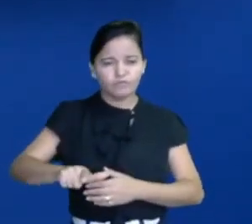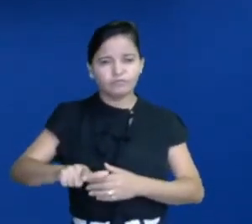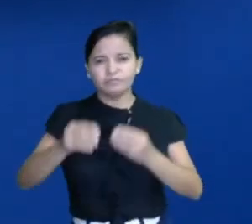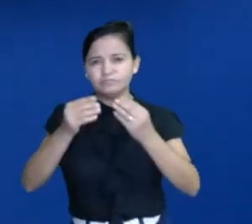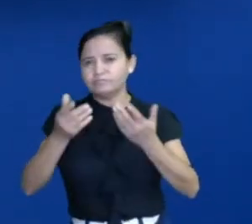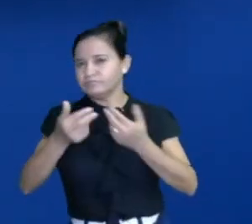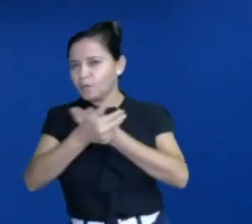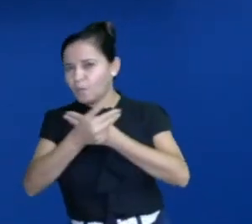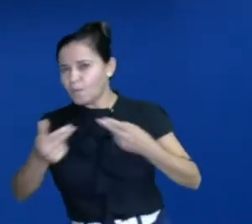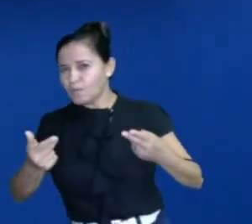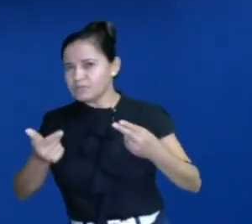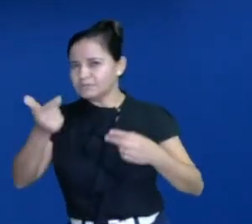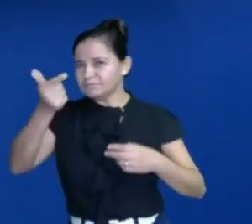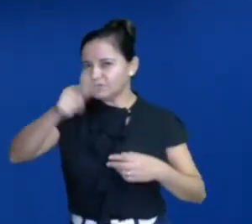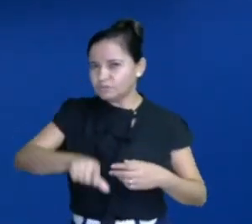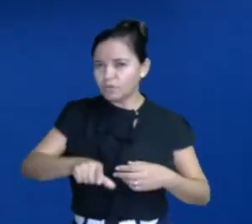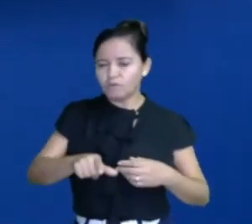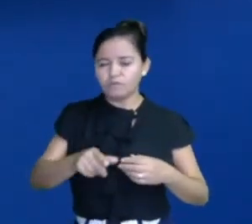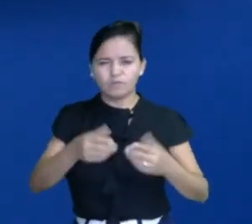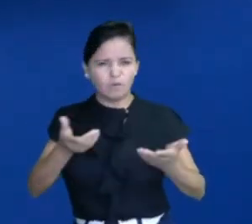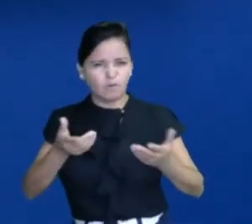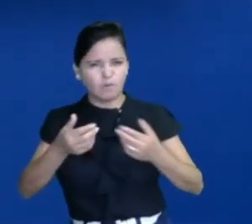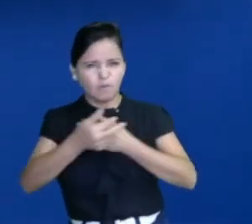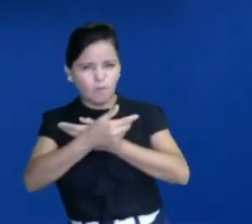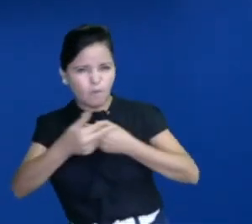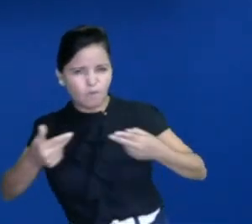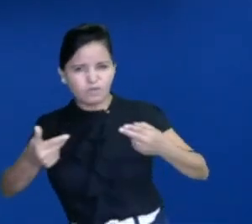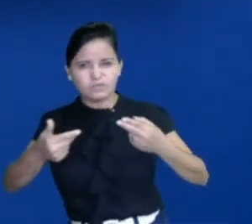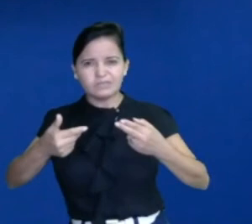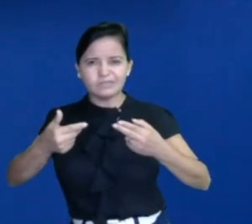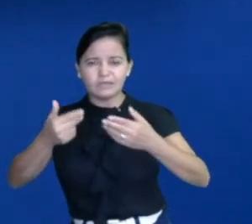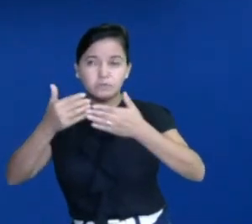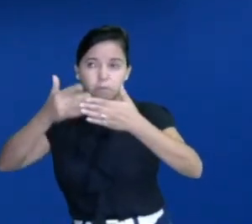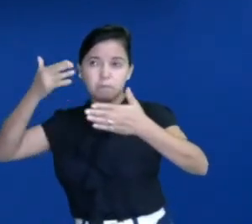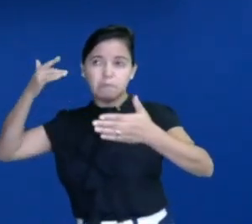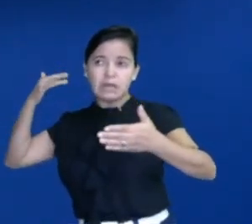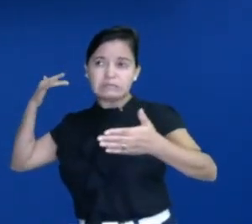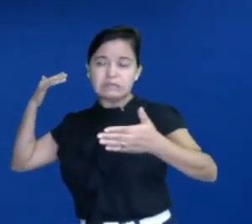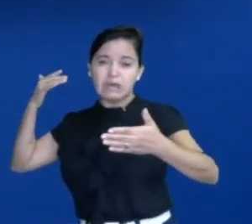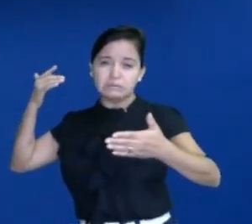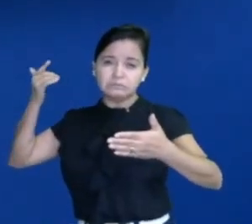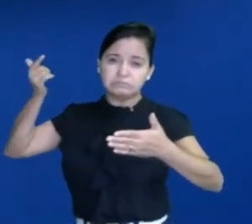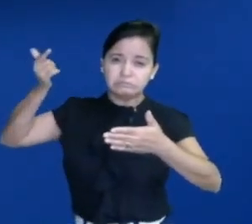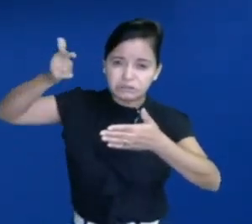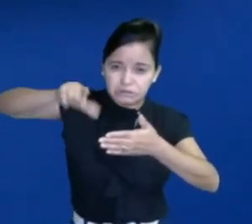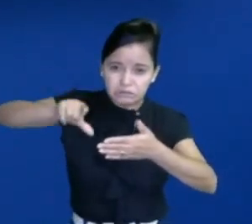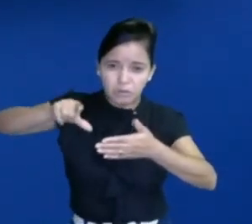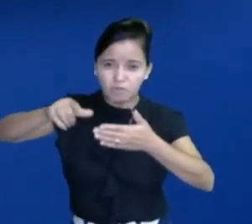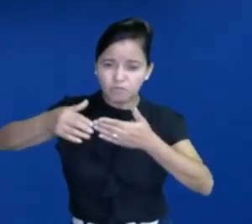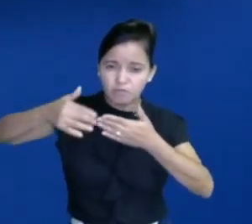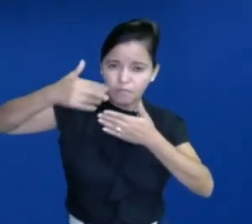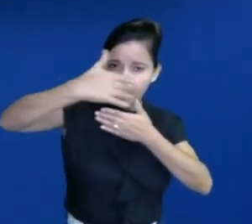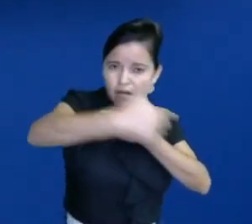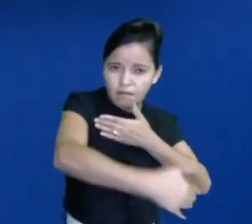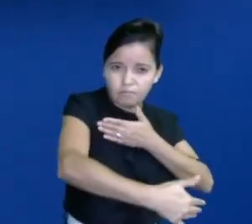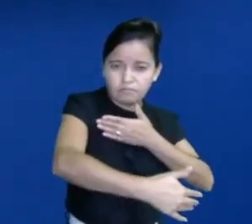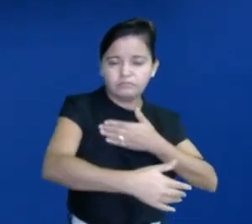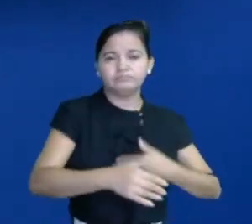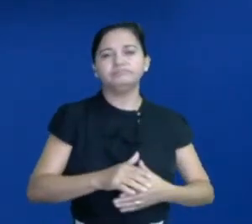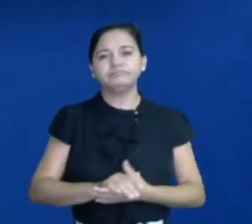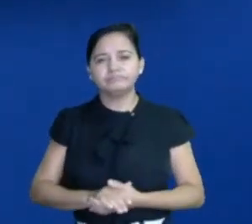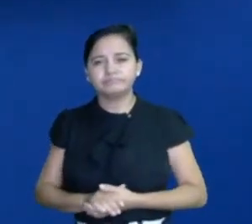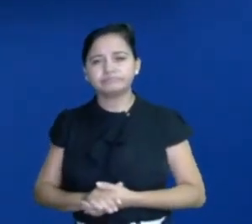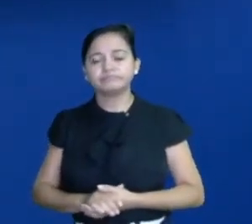que algumas questões do passado, elas possam nos servir de